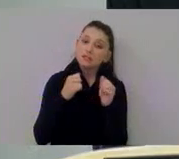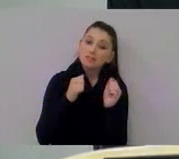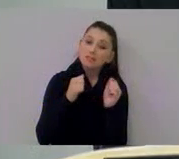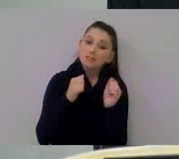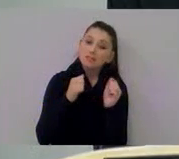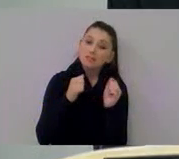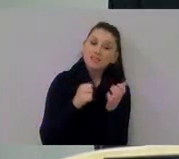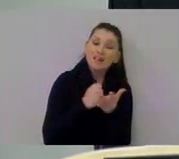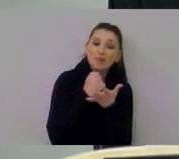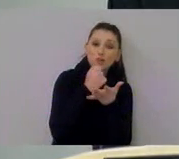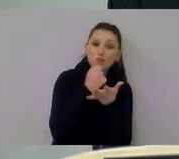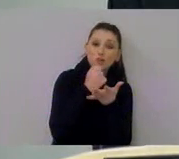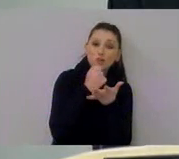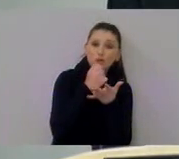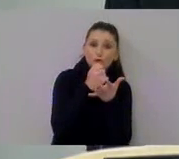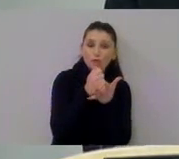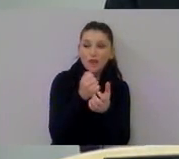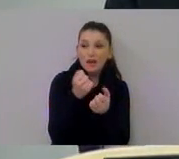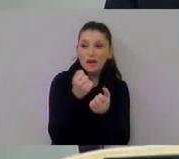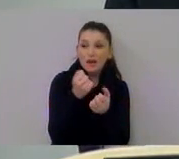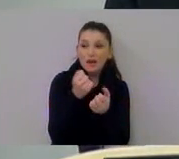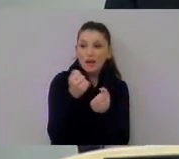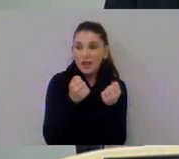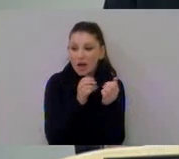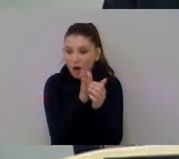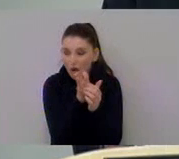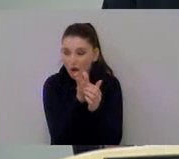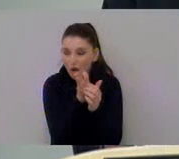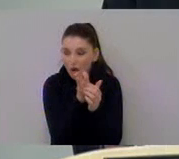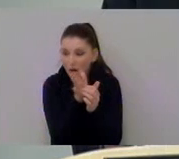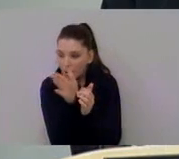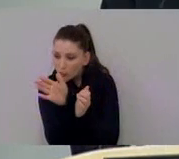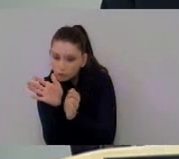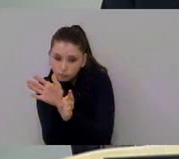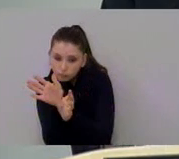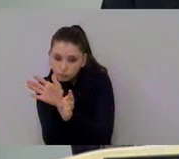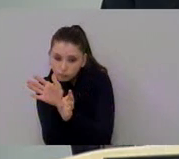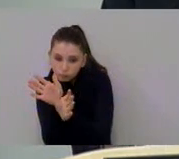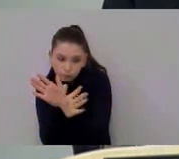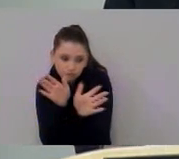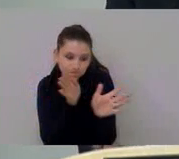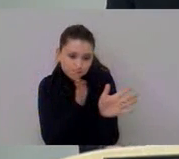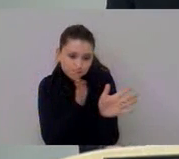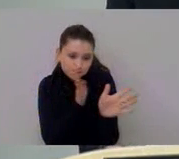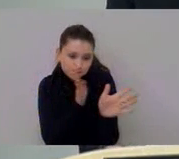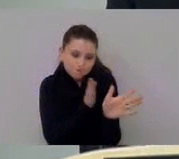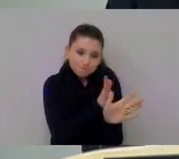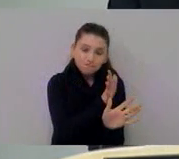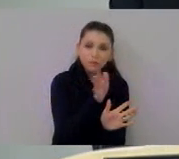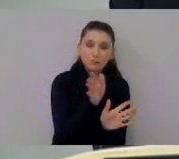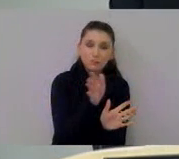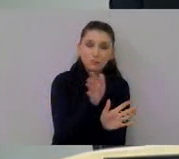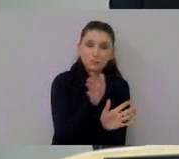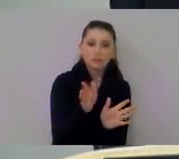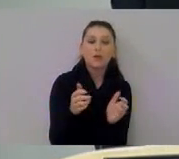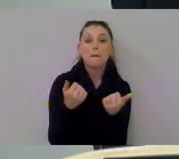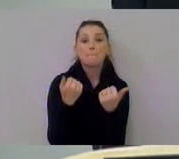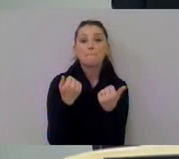e diminuir os acidentes que vêm acontecendo naquele local.